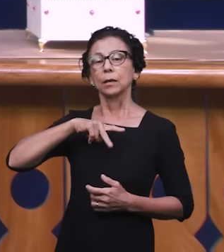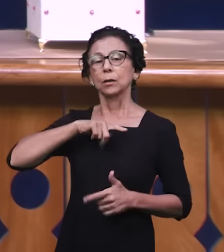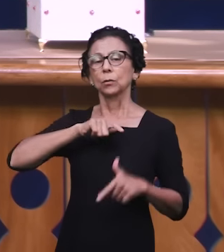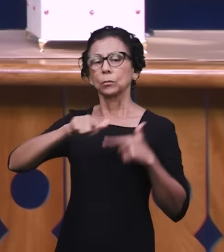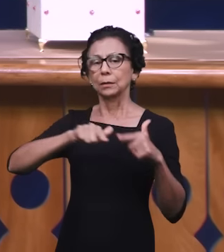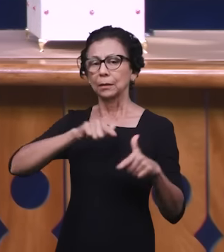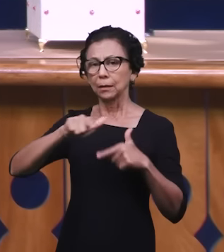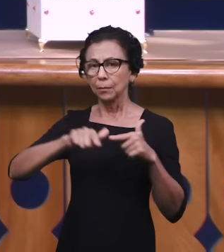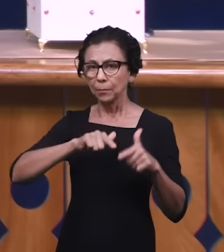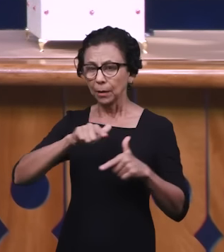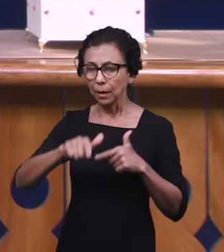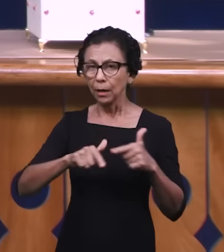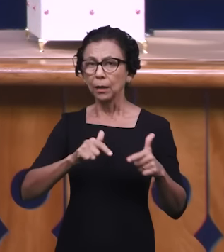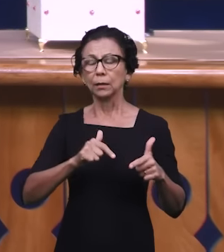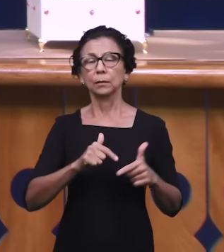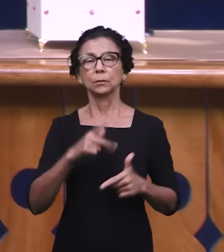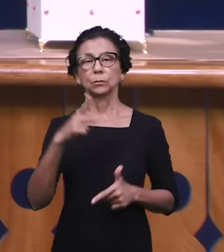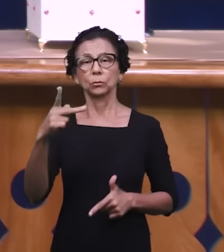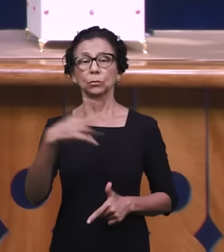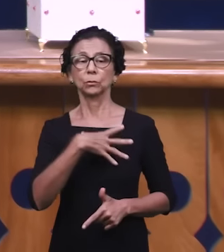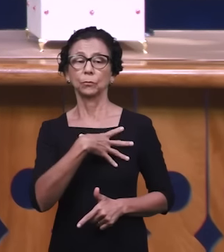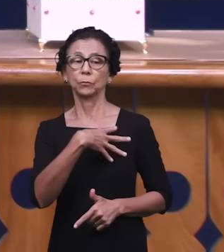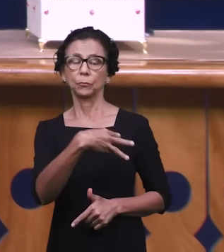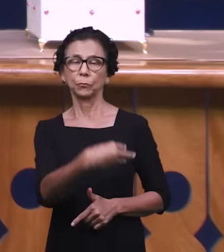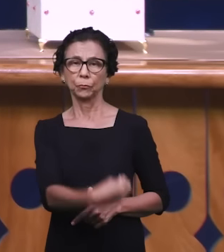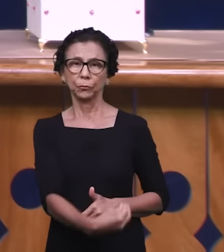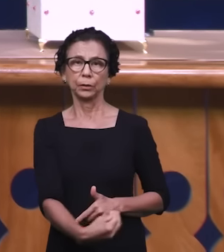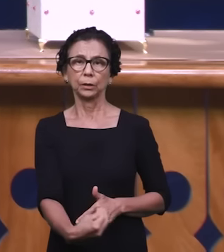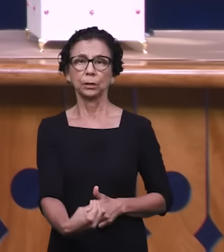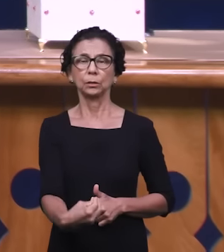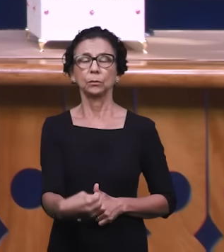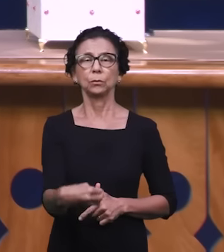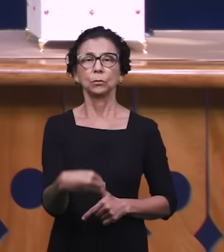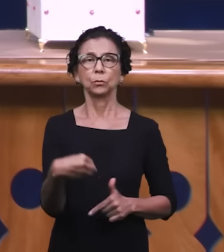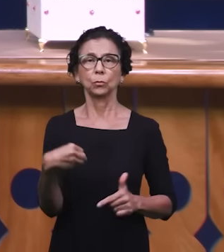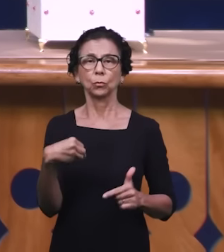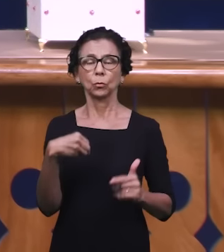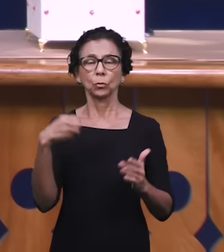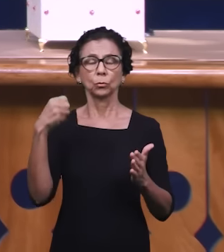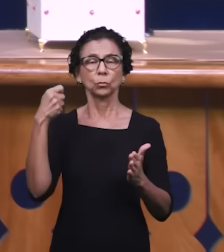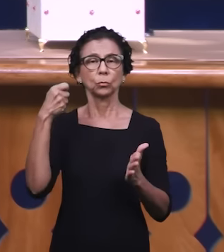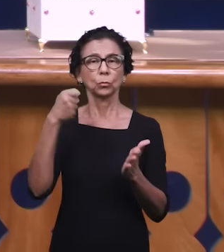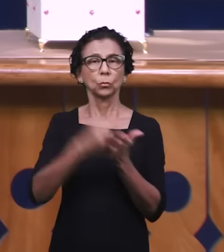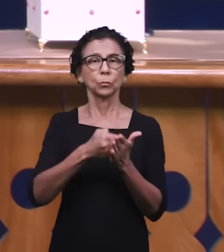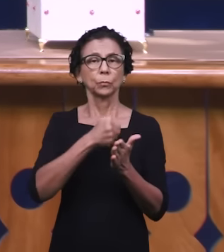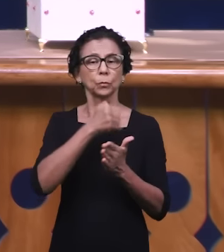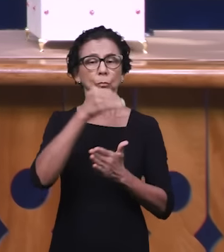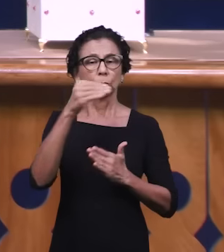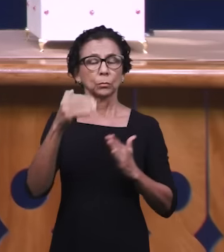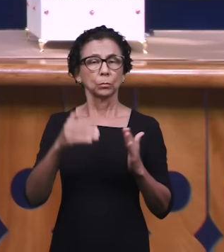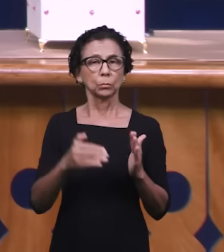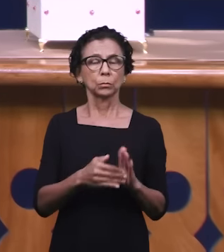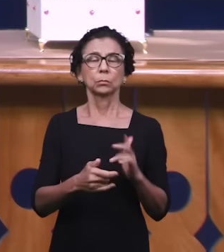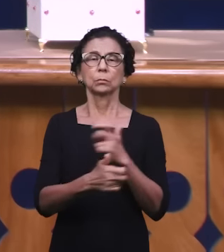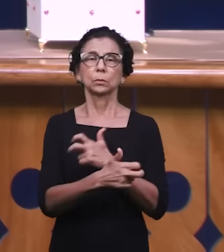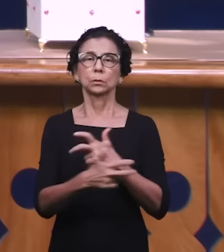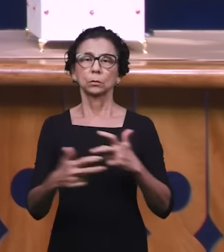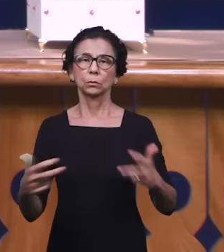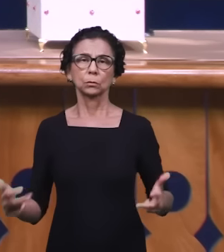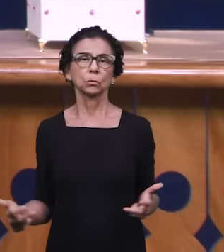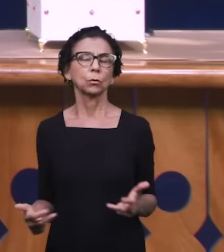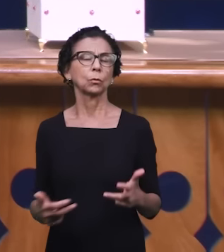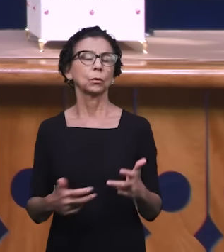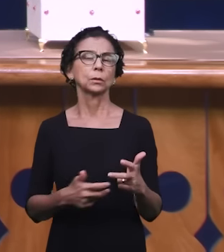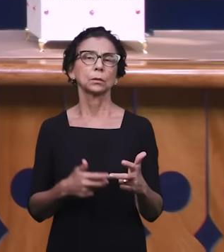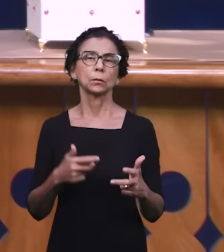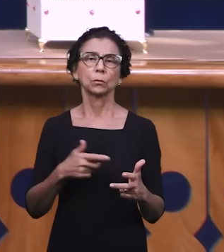pelo Filho, quando ele consumou todas as coisas. Ele operou ali no seu ministério a consumação do projeto